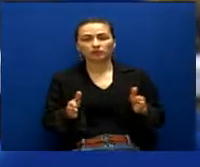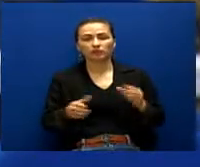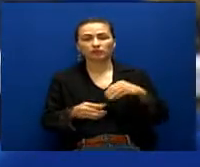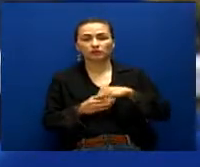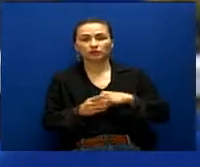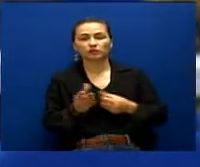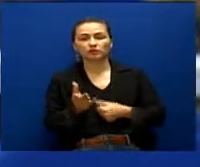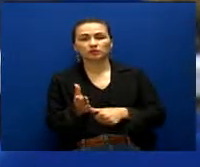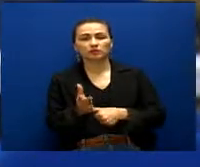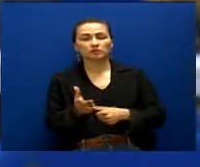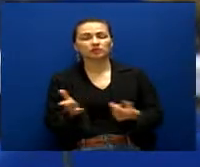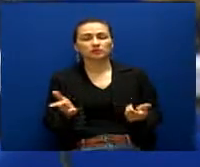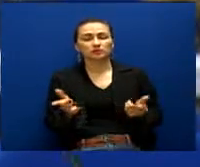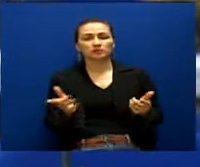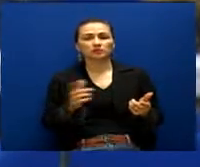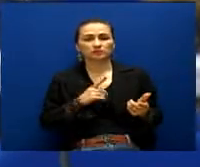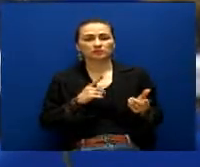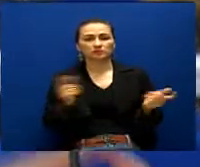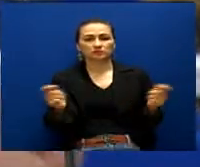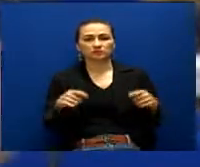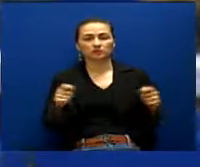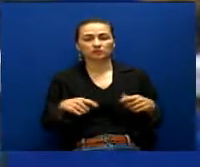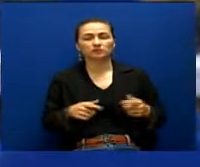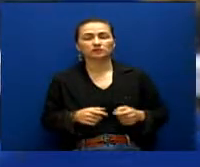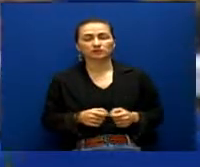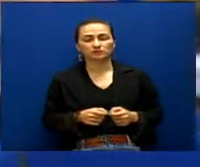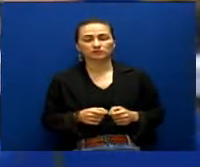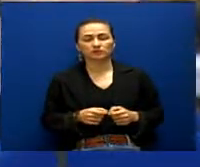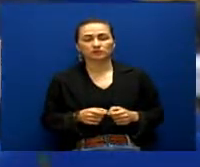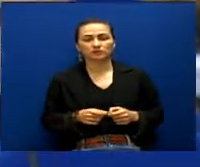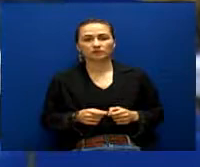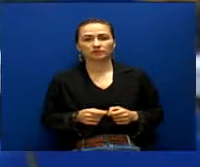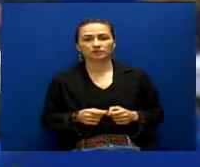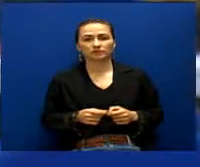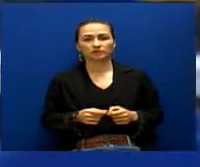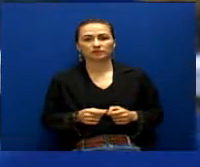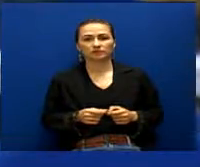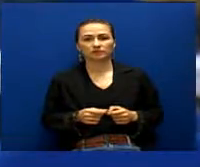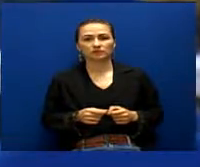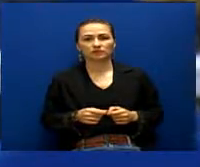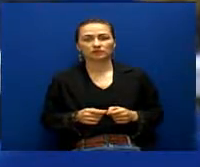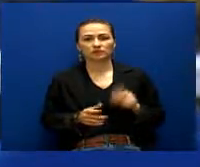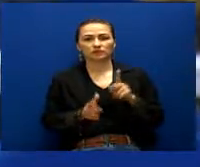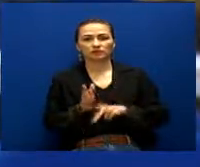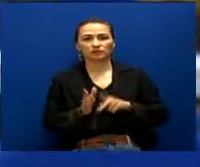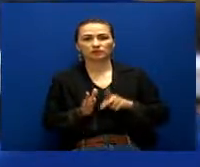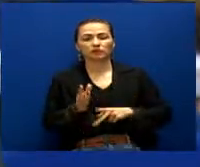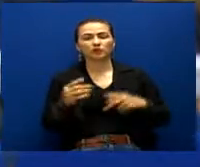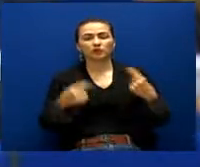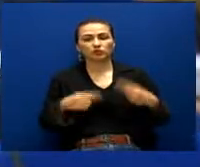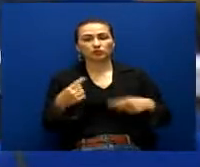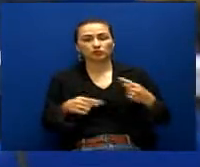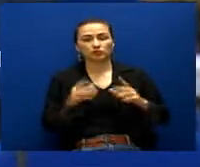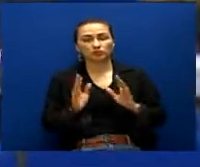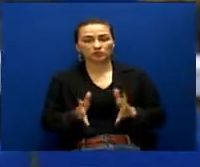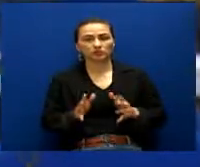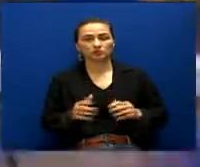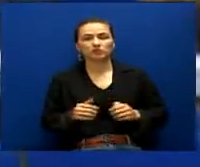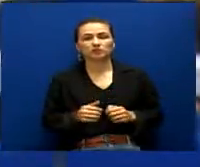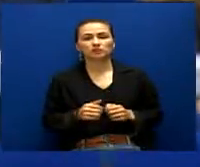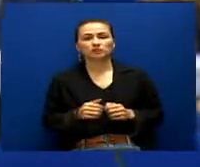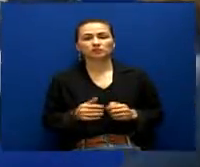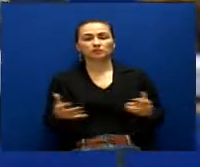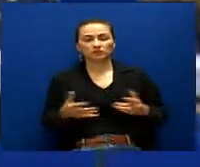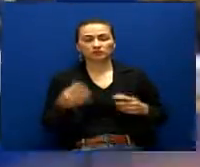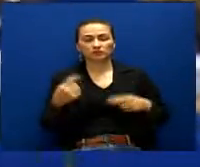É hoje. Mas tem falhas. Agora, acho que já foi debatido o projeto na primeira discussão, nós